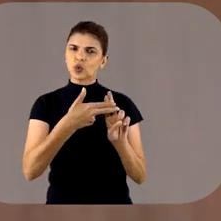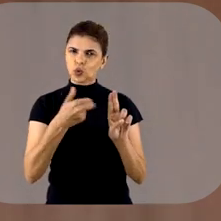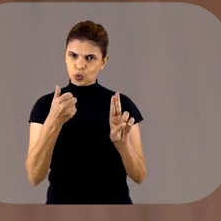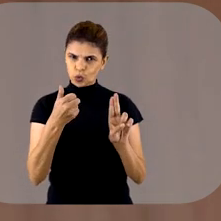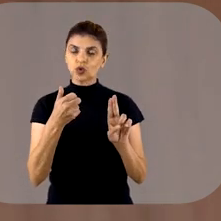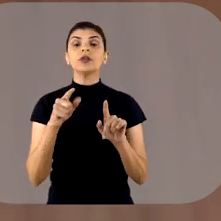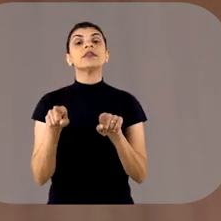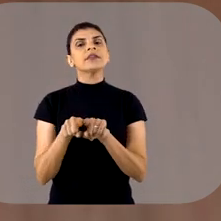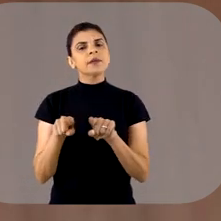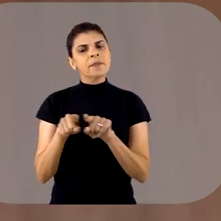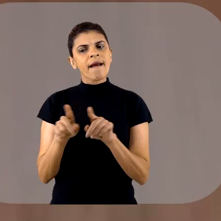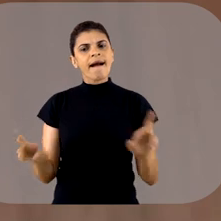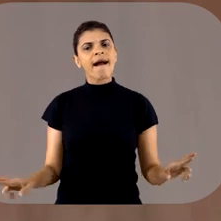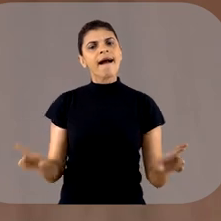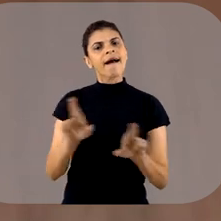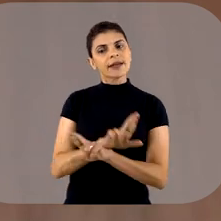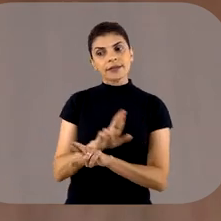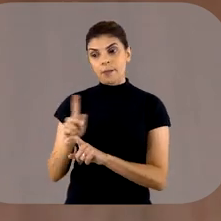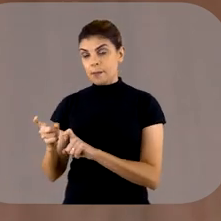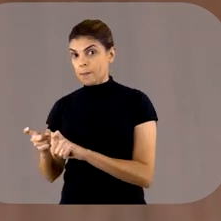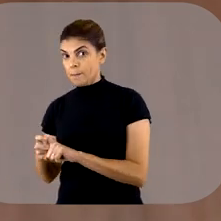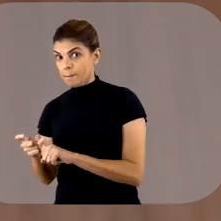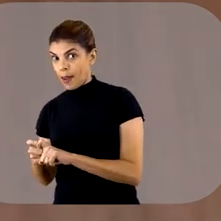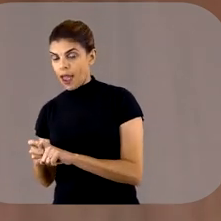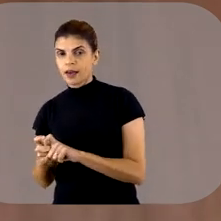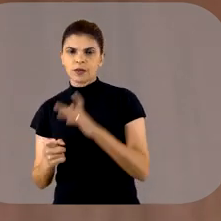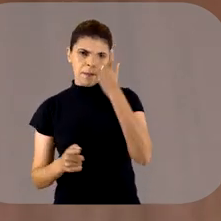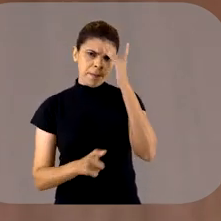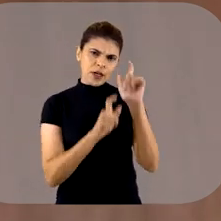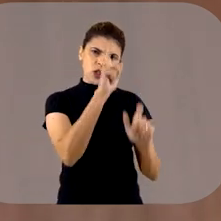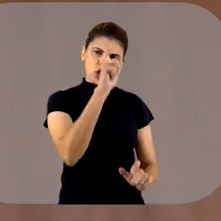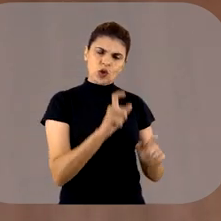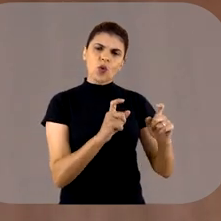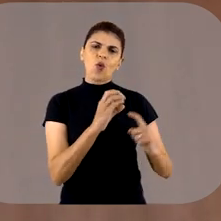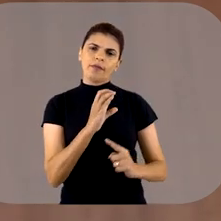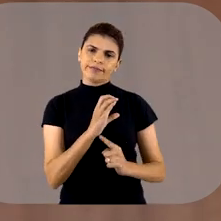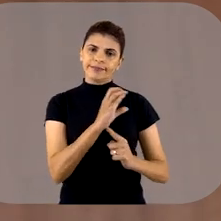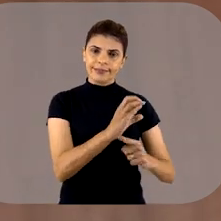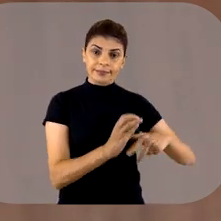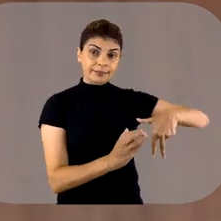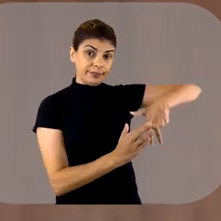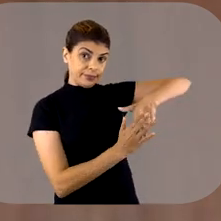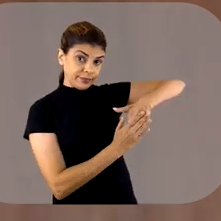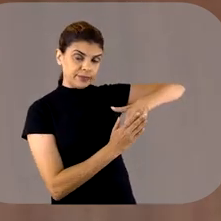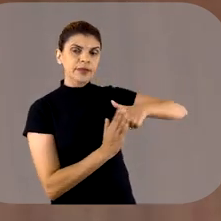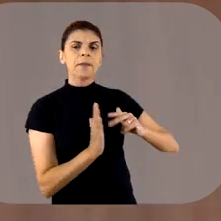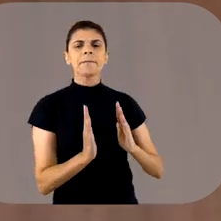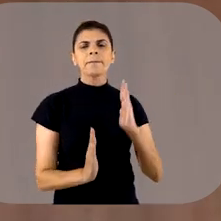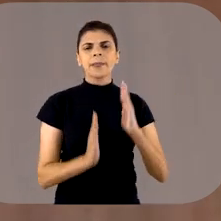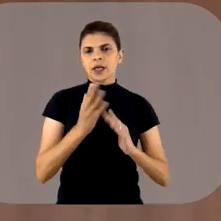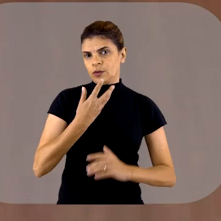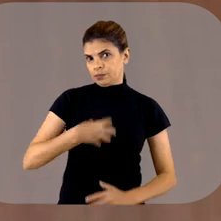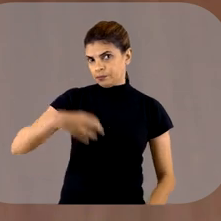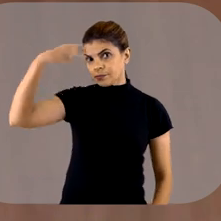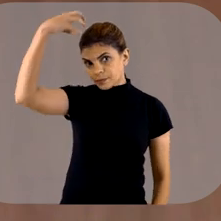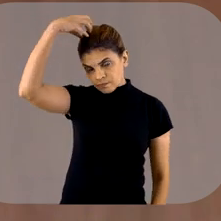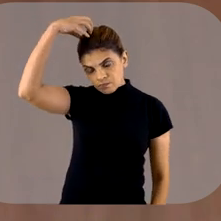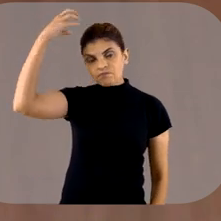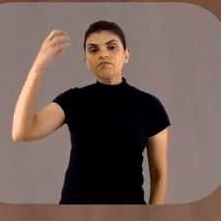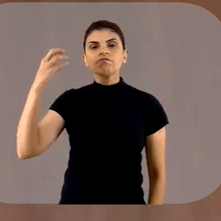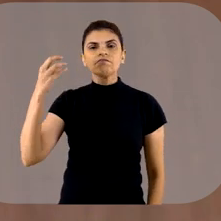né e mesmo dessa relação entre o médico e sua clientela então voltando ao período imperial